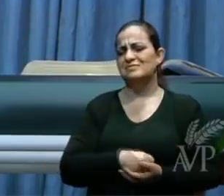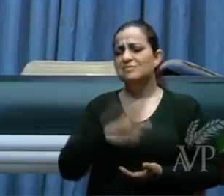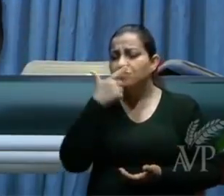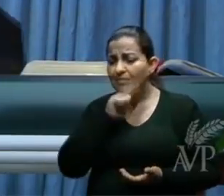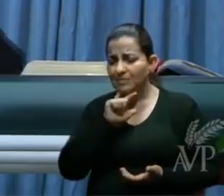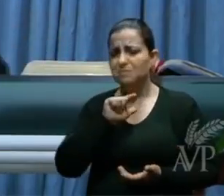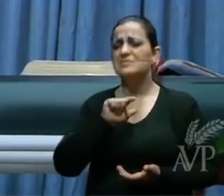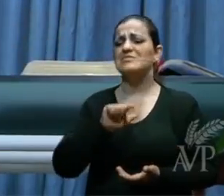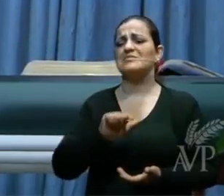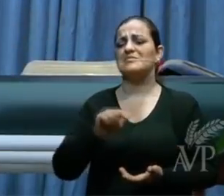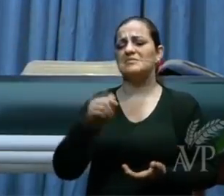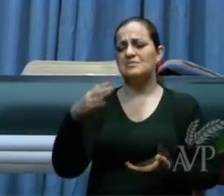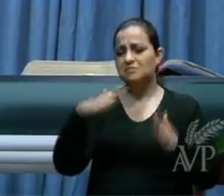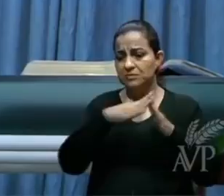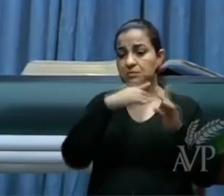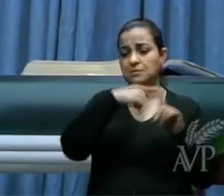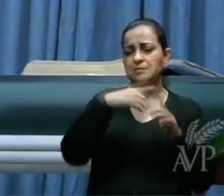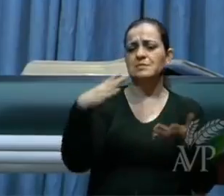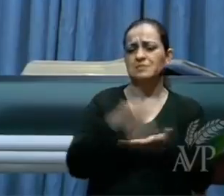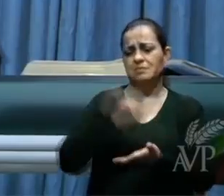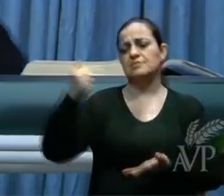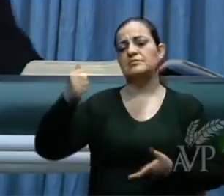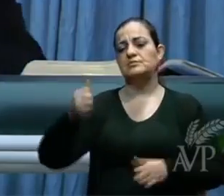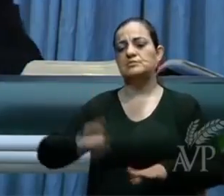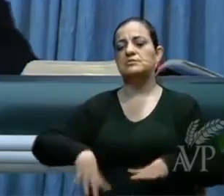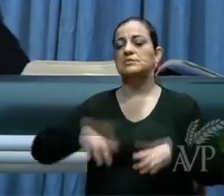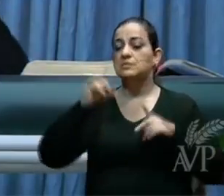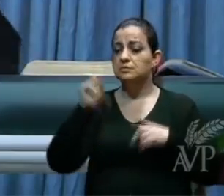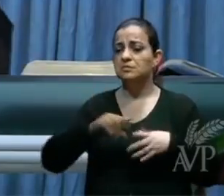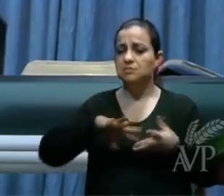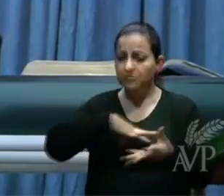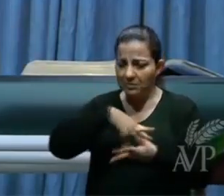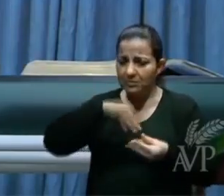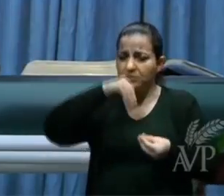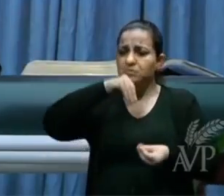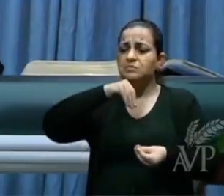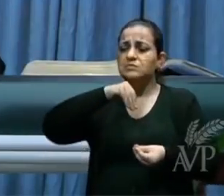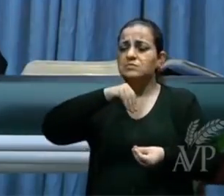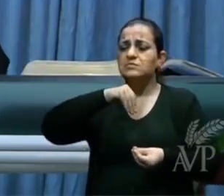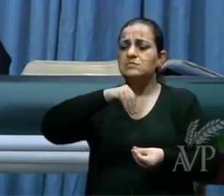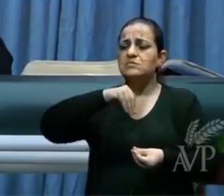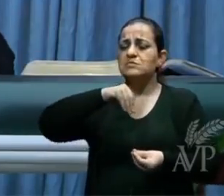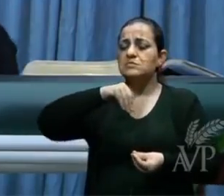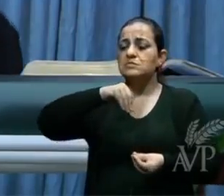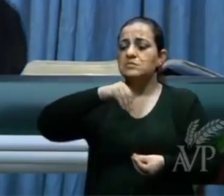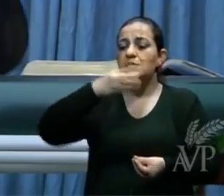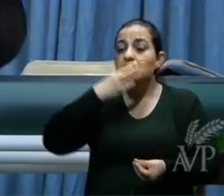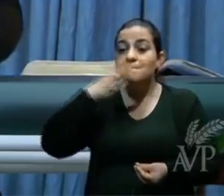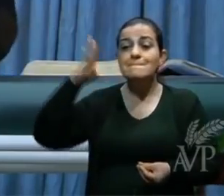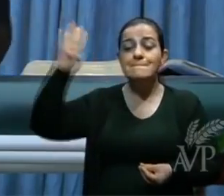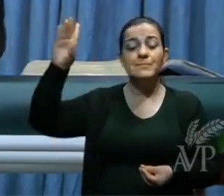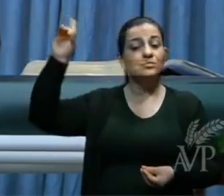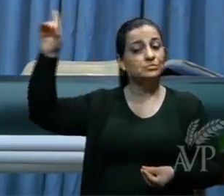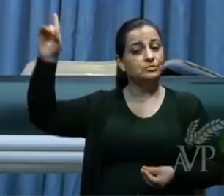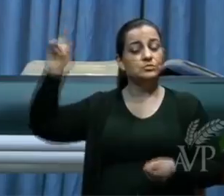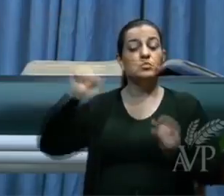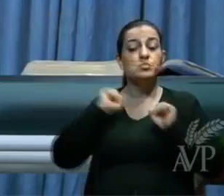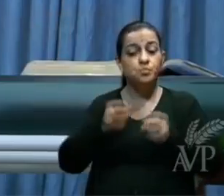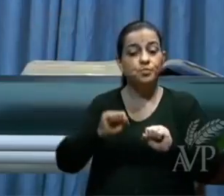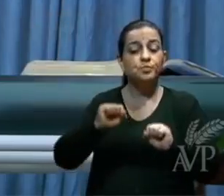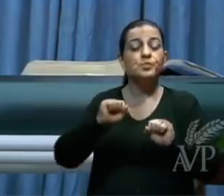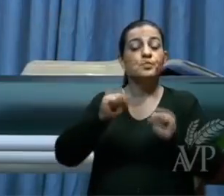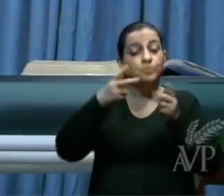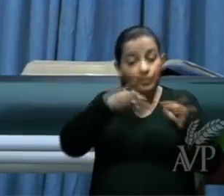é o espírito é o cumprimento pode ver que depois que deus